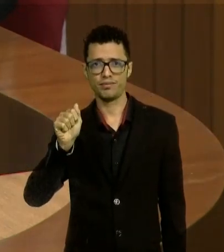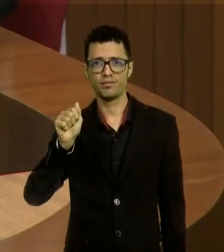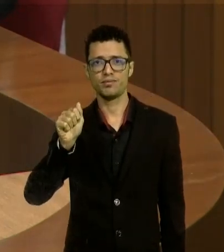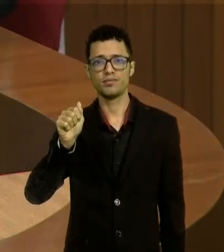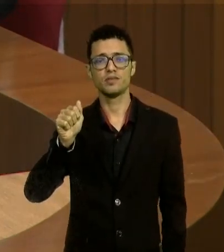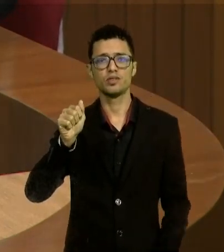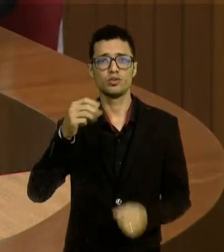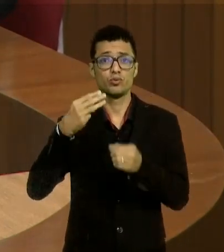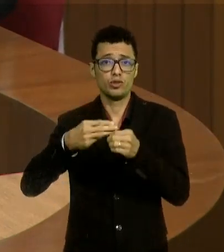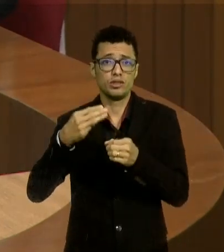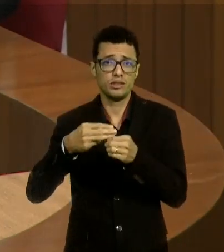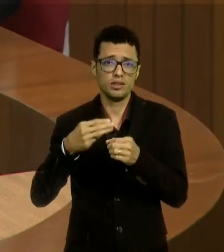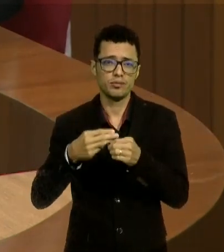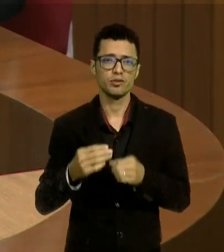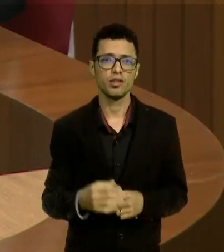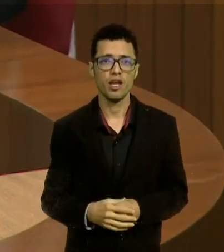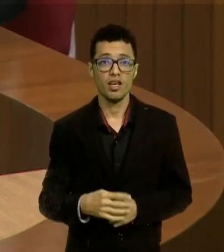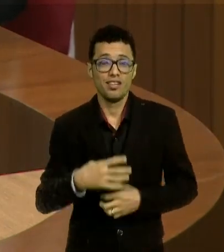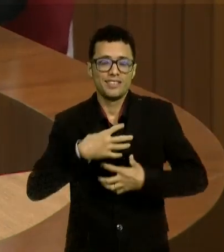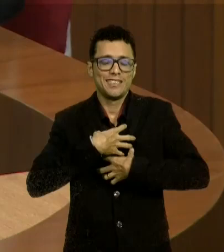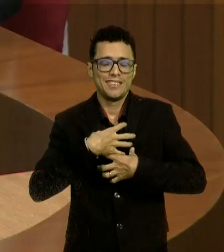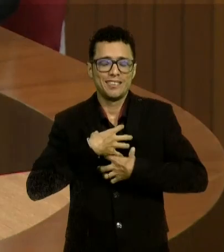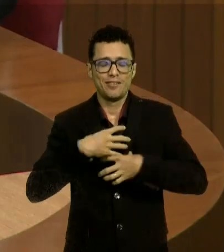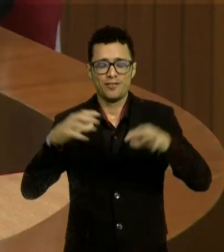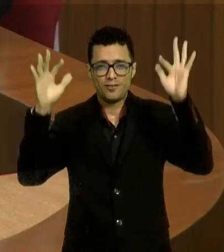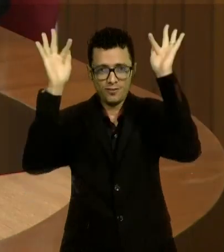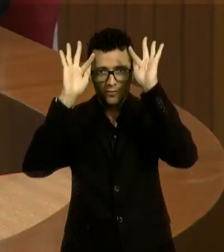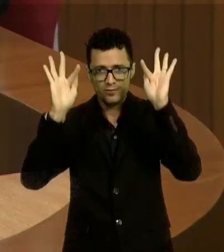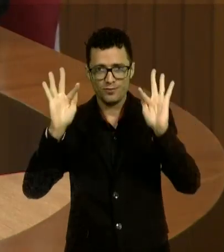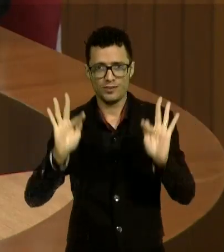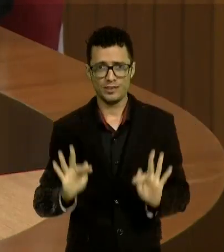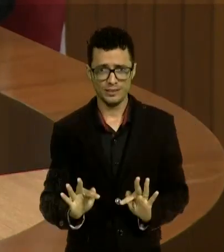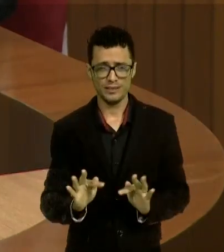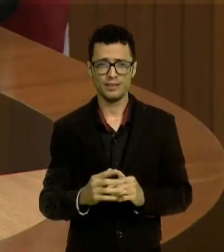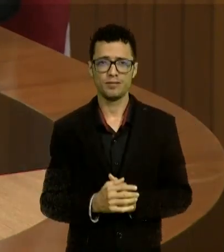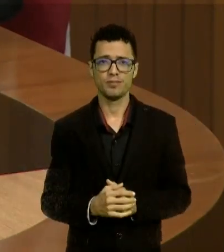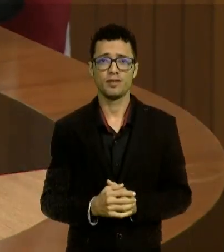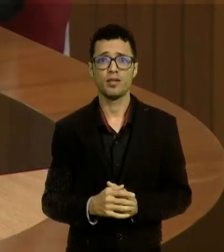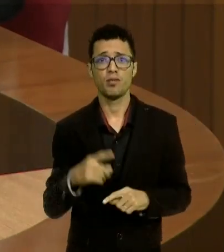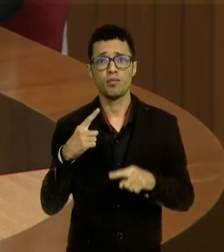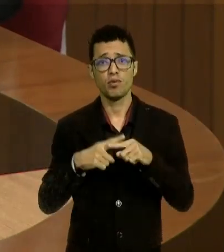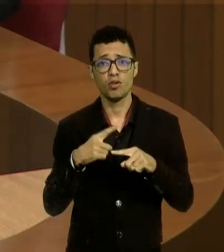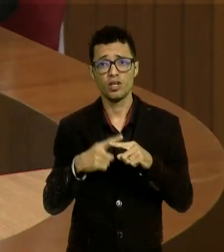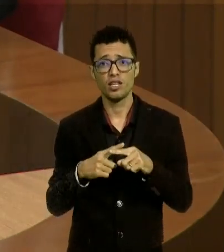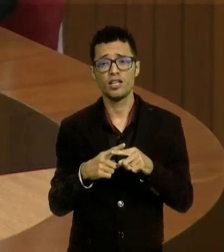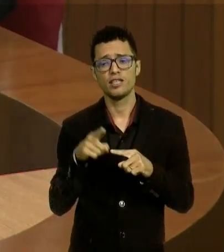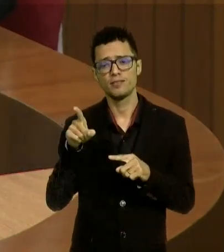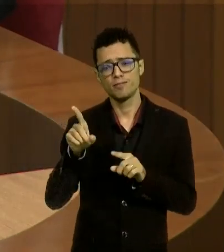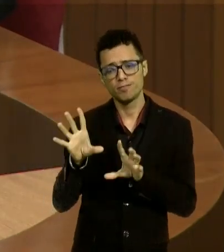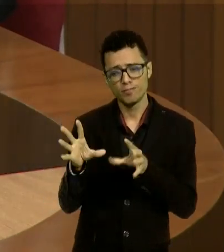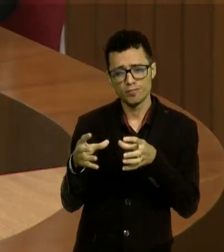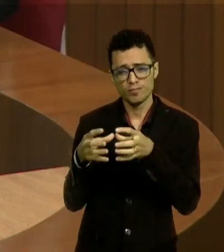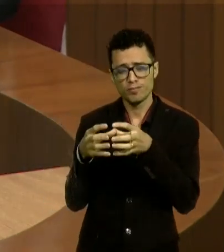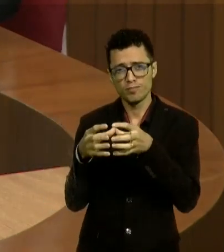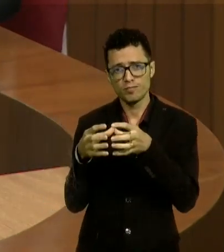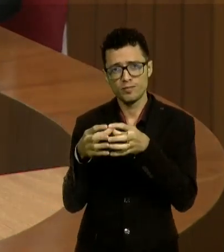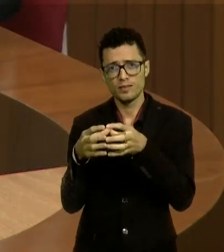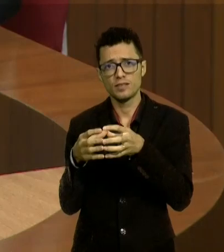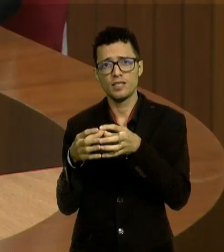feliz do nosso prefeito Dr. Eric destinar parte desse grupamento da guarda